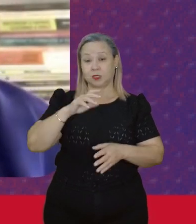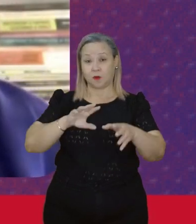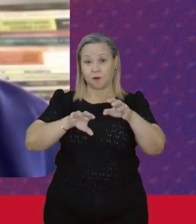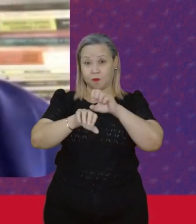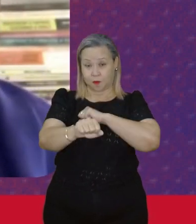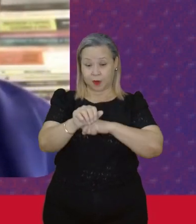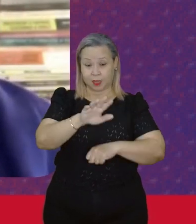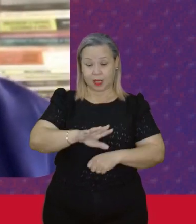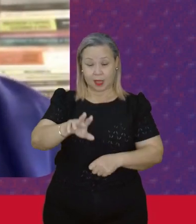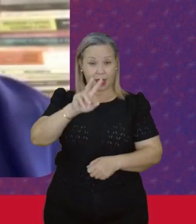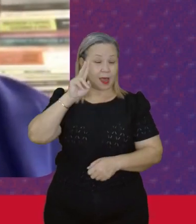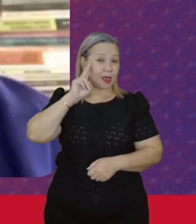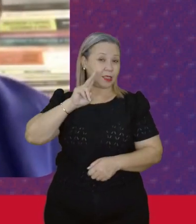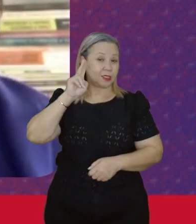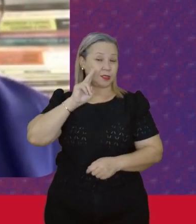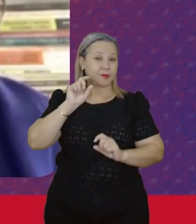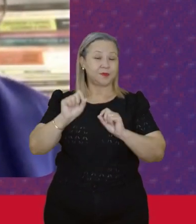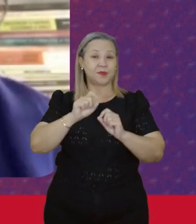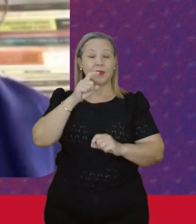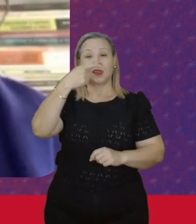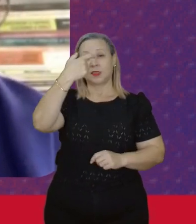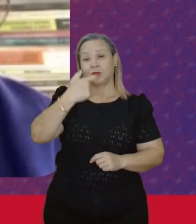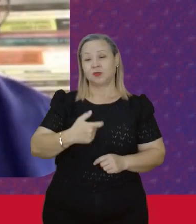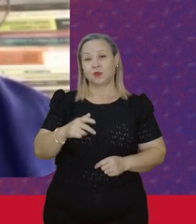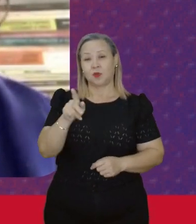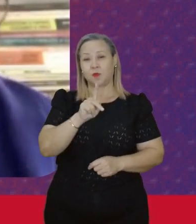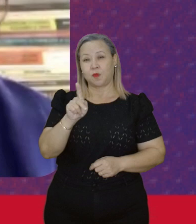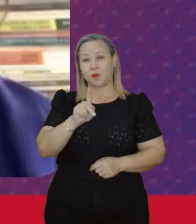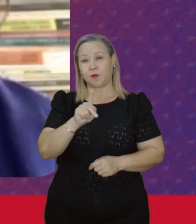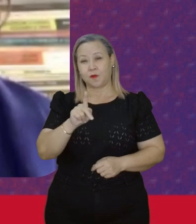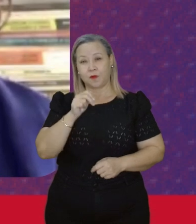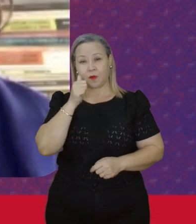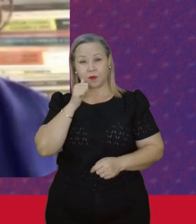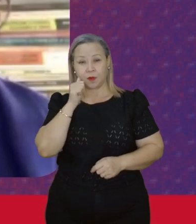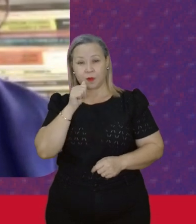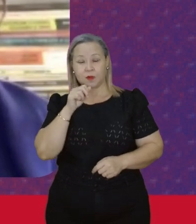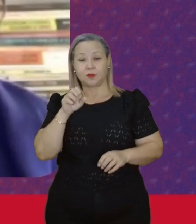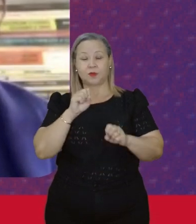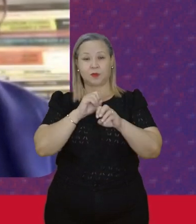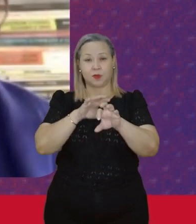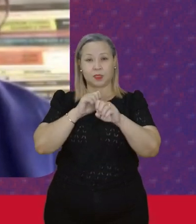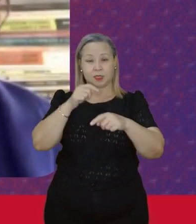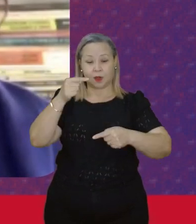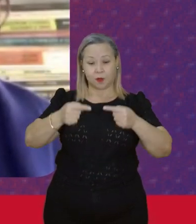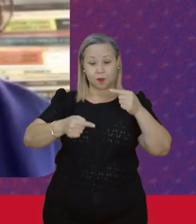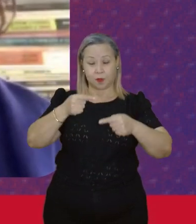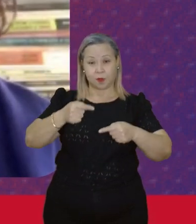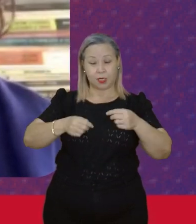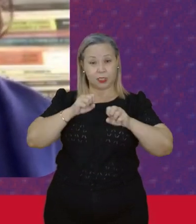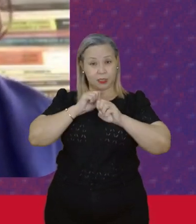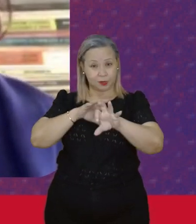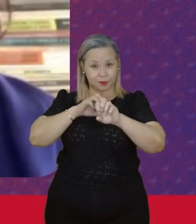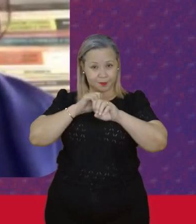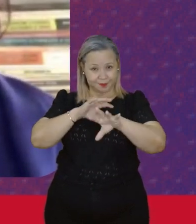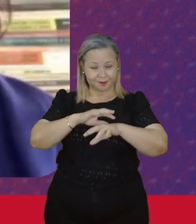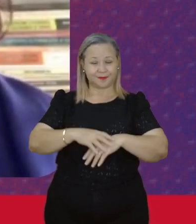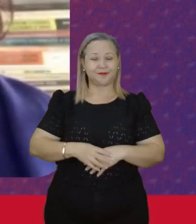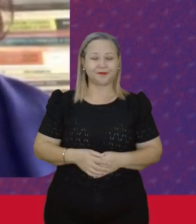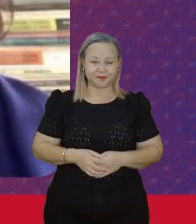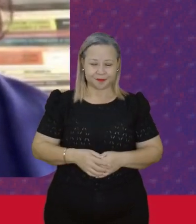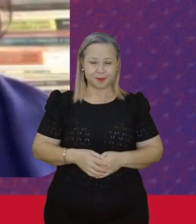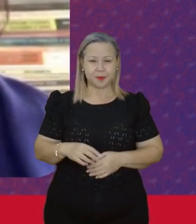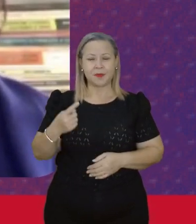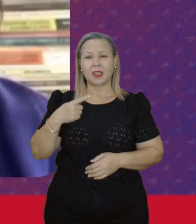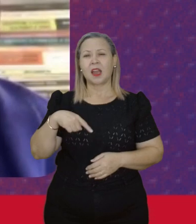área de História, sou professora hoje na área de Educação, de Políticas Educacionais,